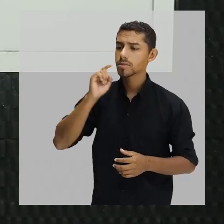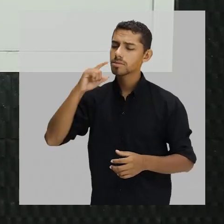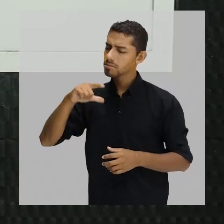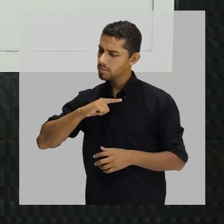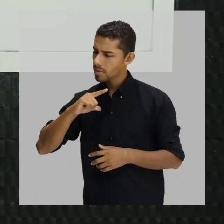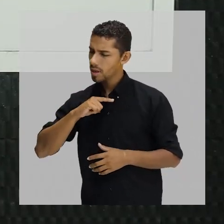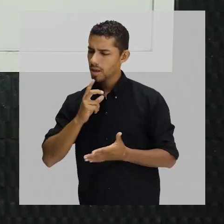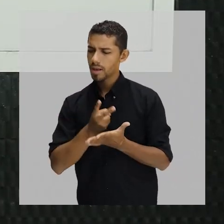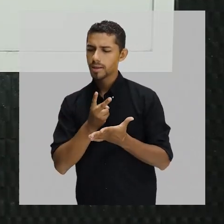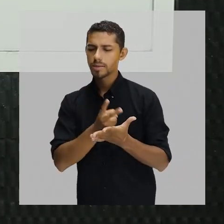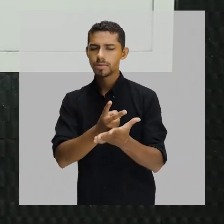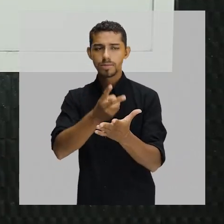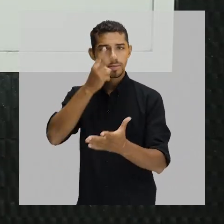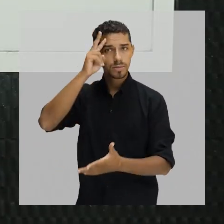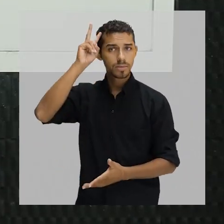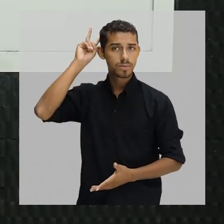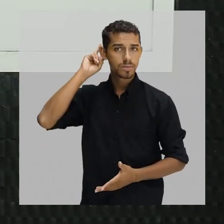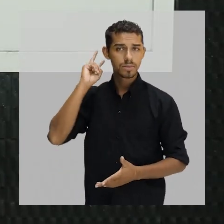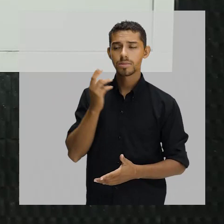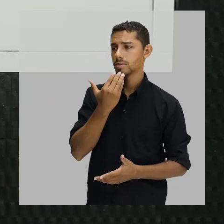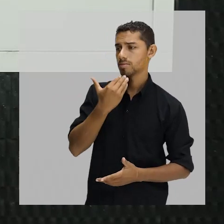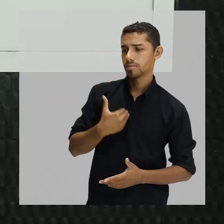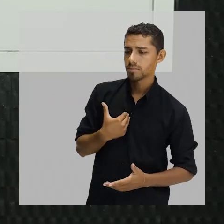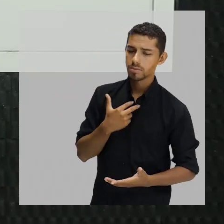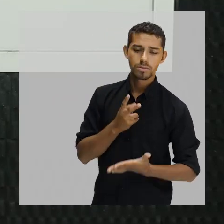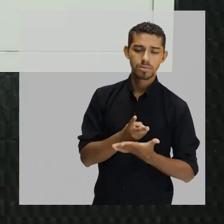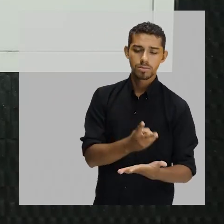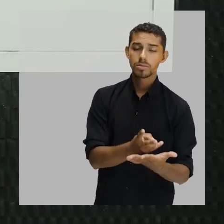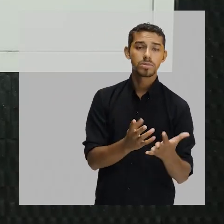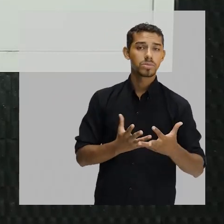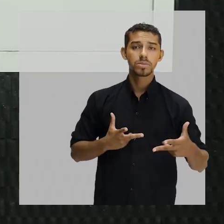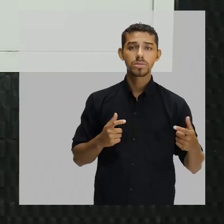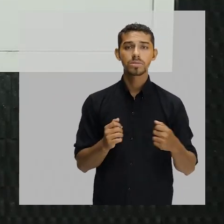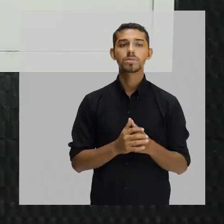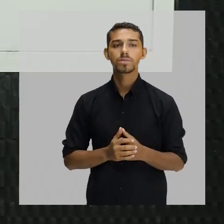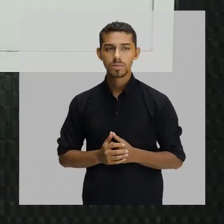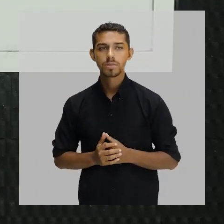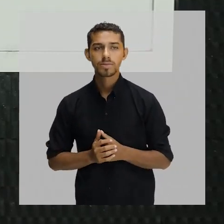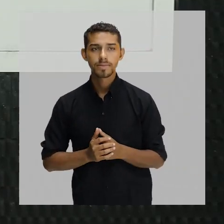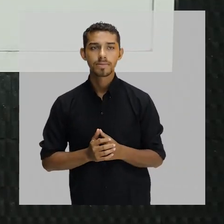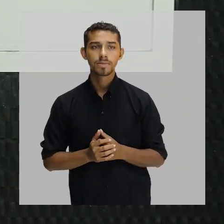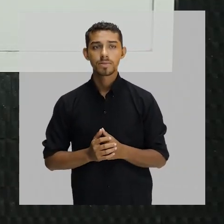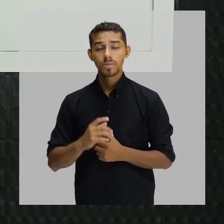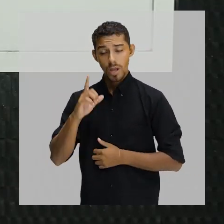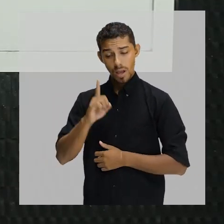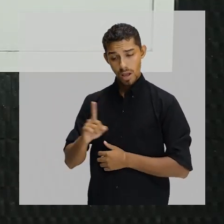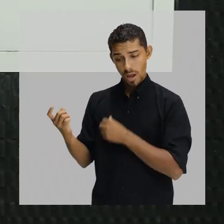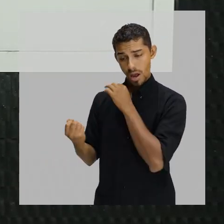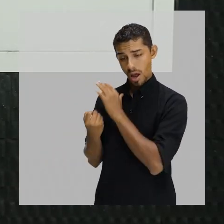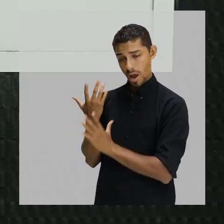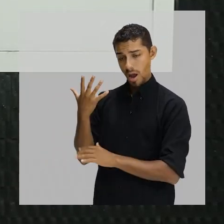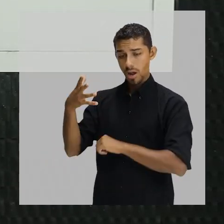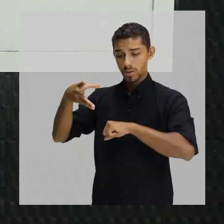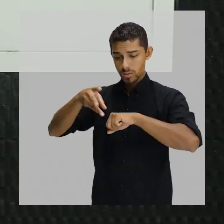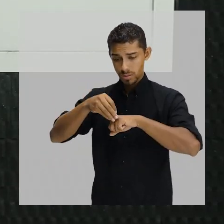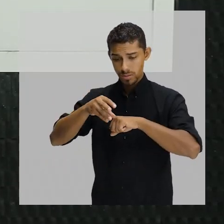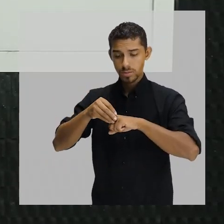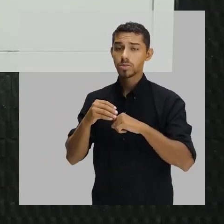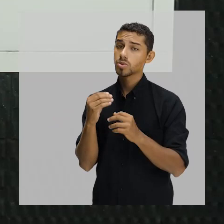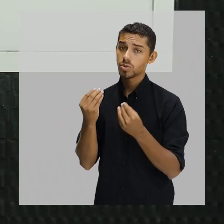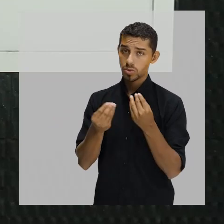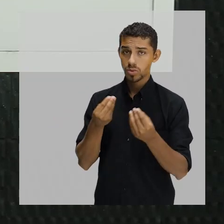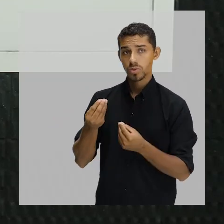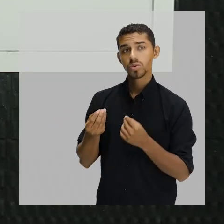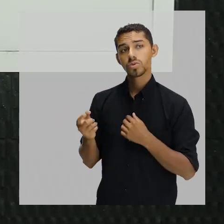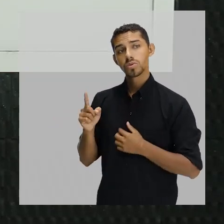vestibular sempre, é uma pedida maravilhosa para a questão de vestibular. A origem do conhecimento, como o nome